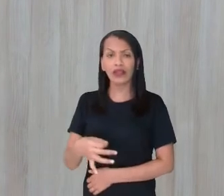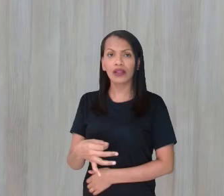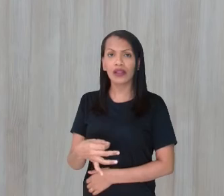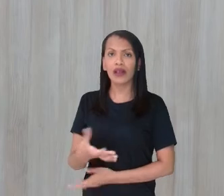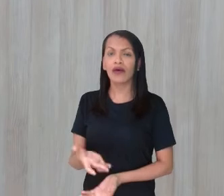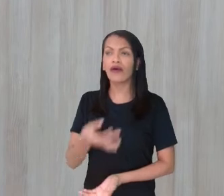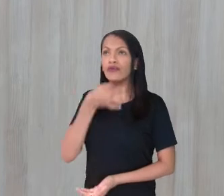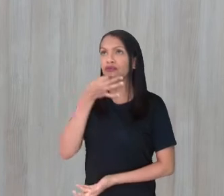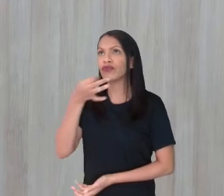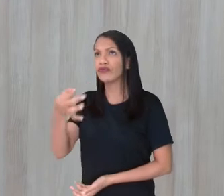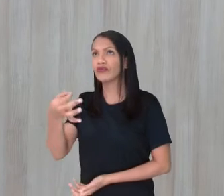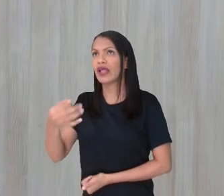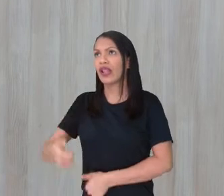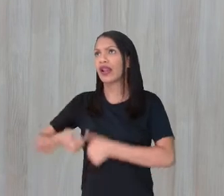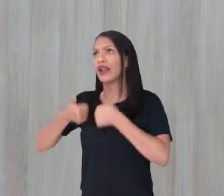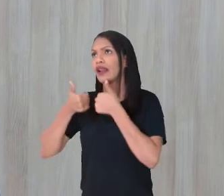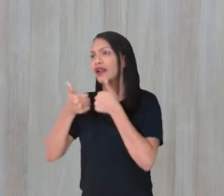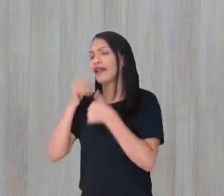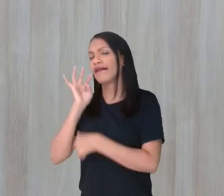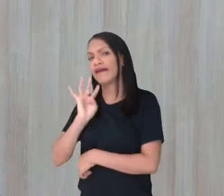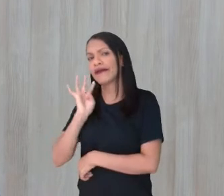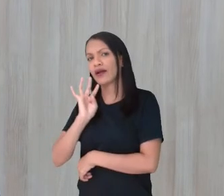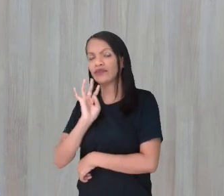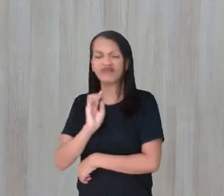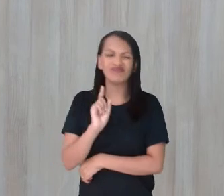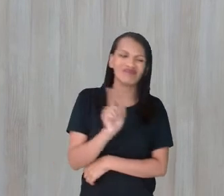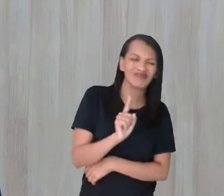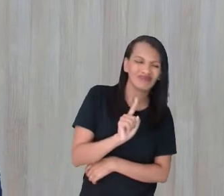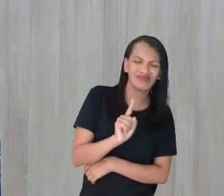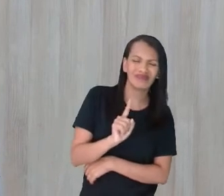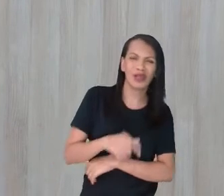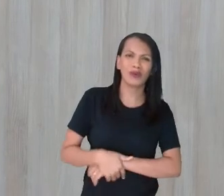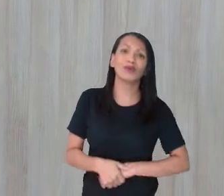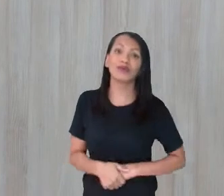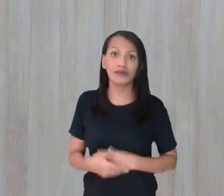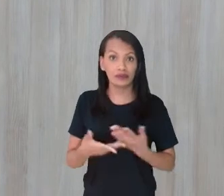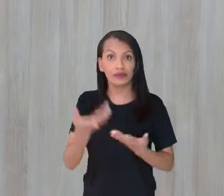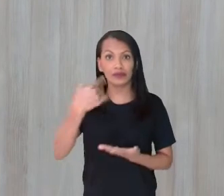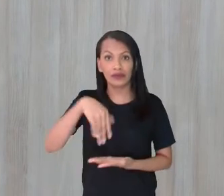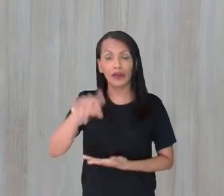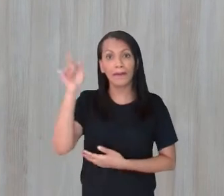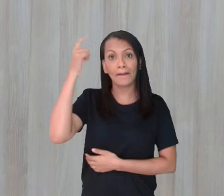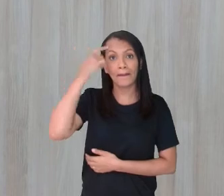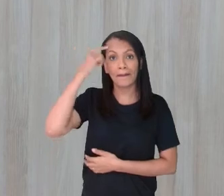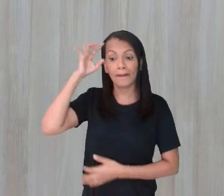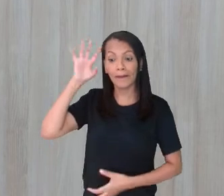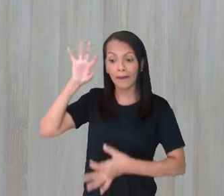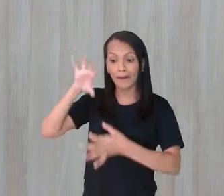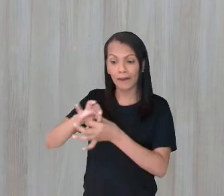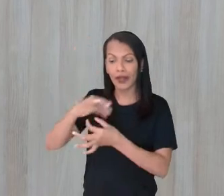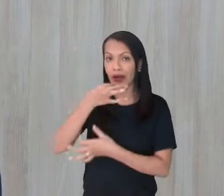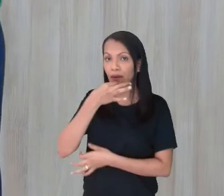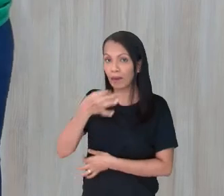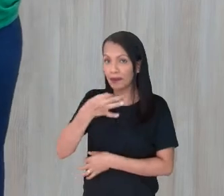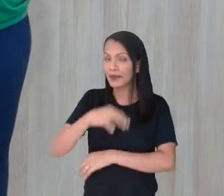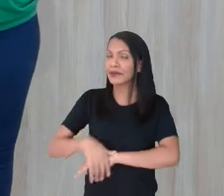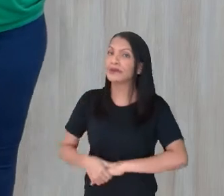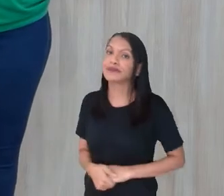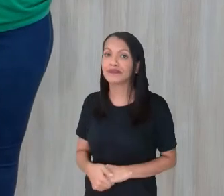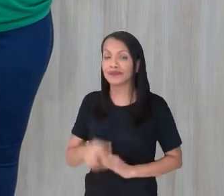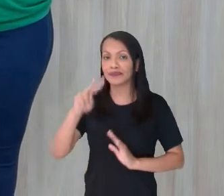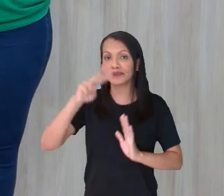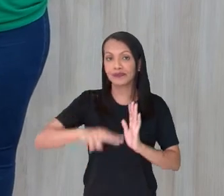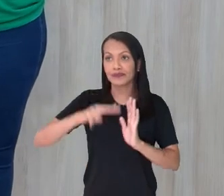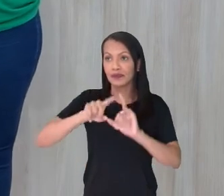ou contra? Isso vai fazer com que você formule a sua tese, a sua opinião. Aí eu trouxe para a gente ler